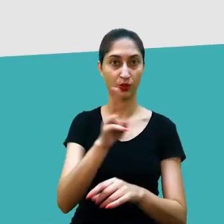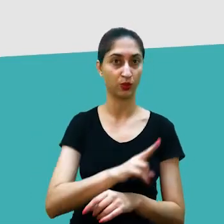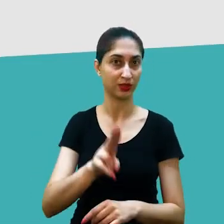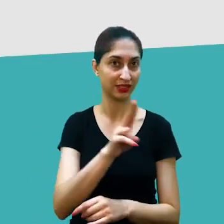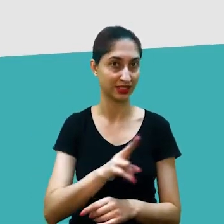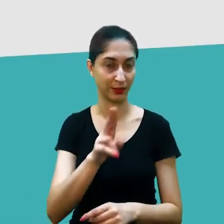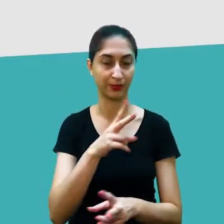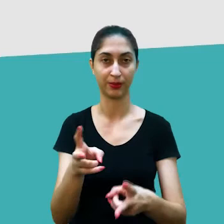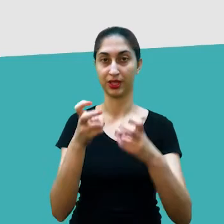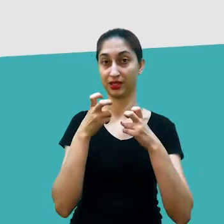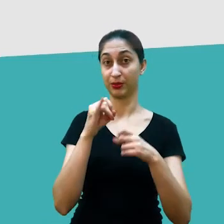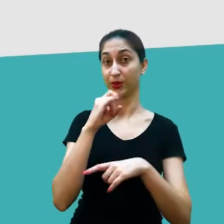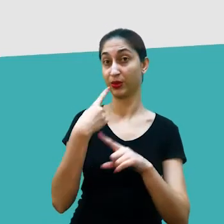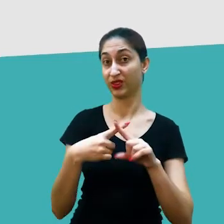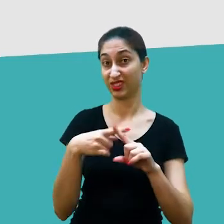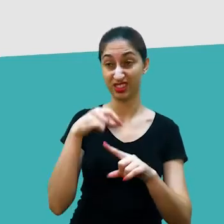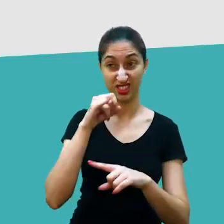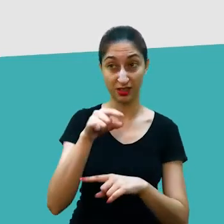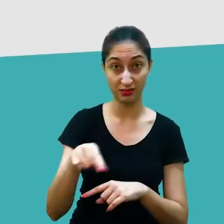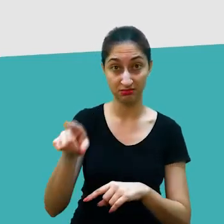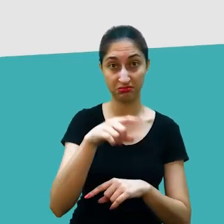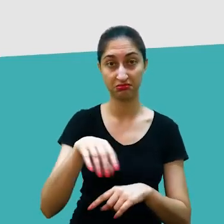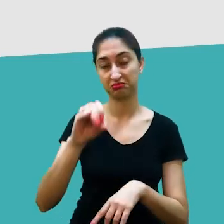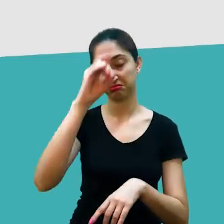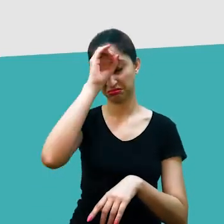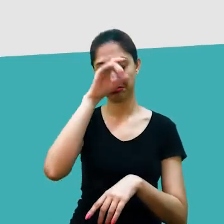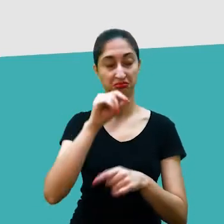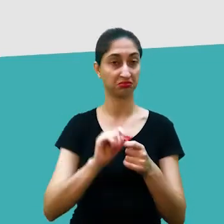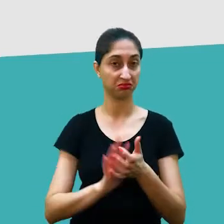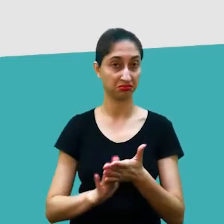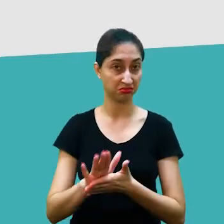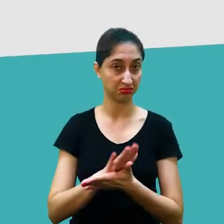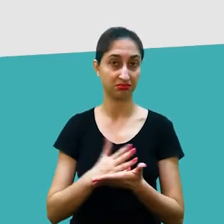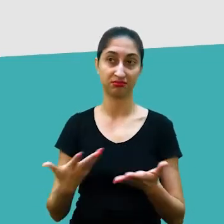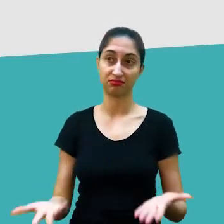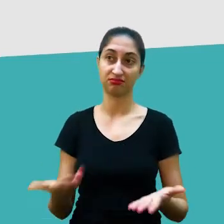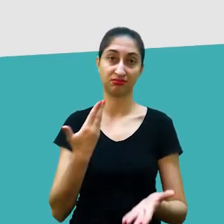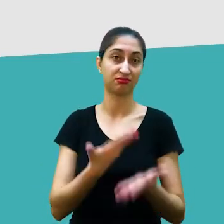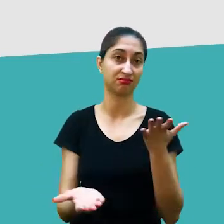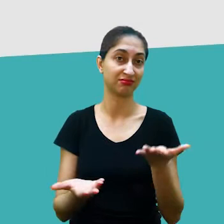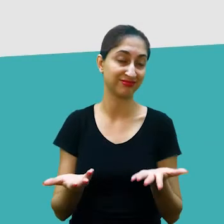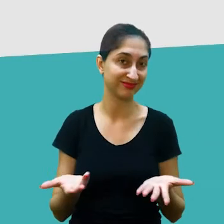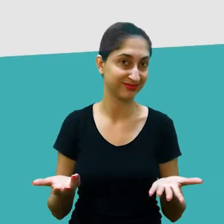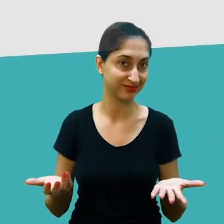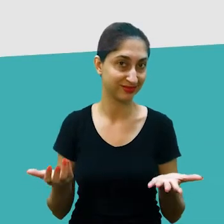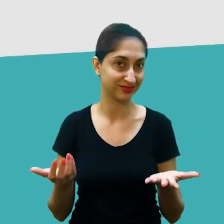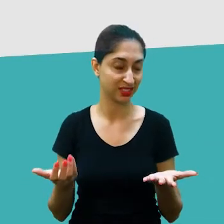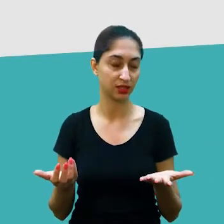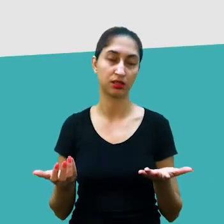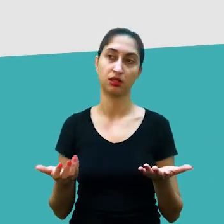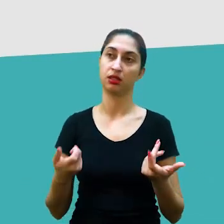se a ação do consumidor não existir, isso acaba se perdendo. Então, quem é o responsável por